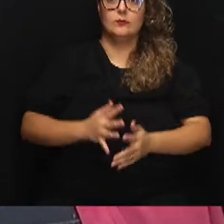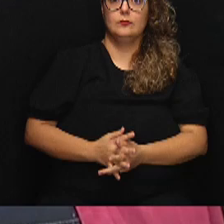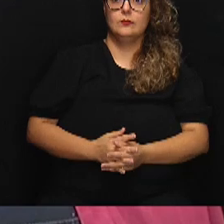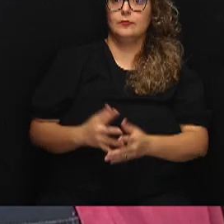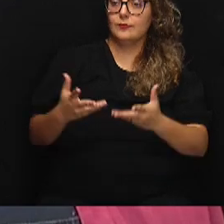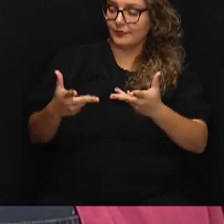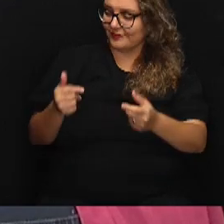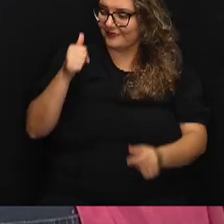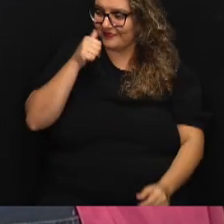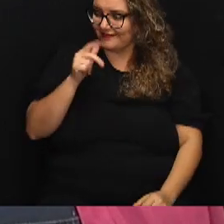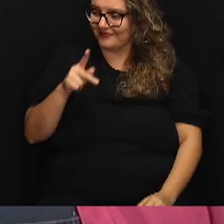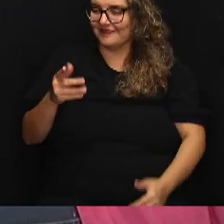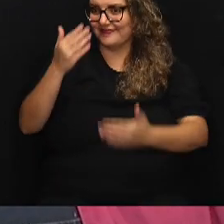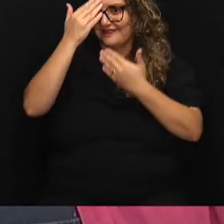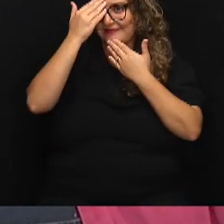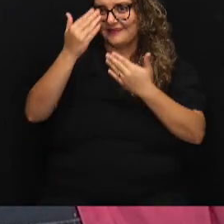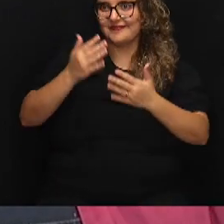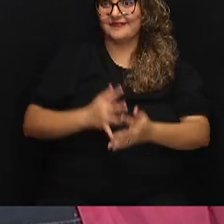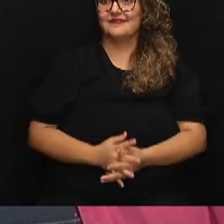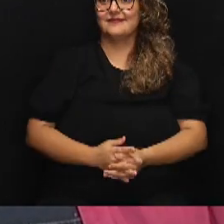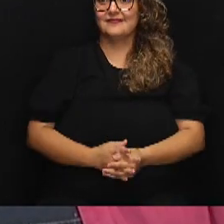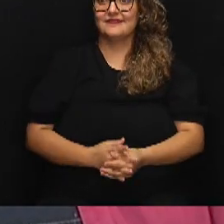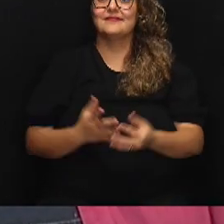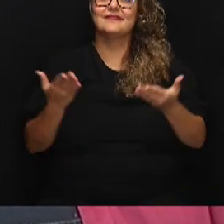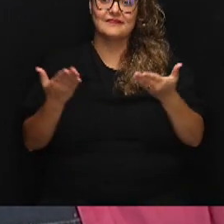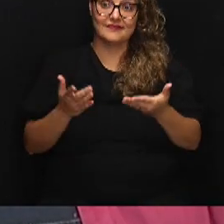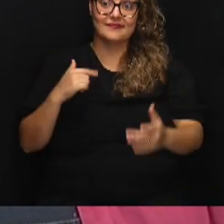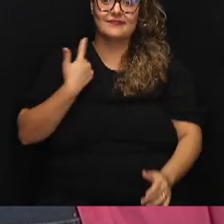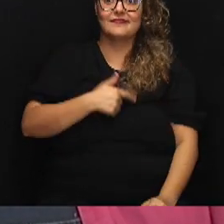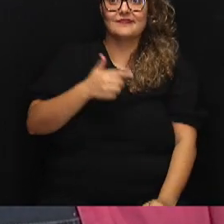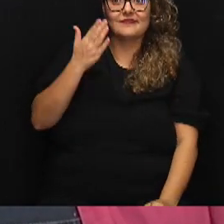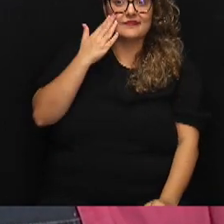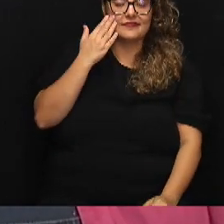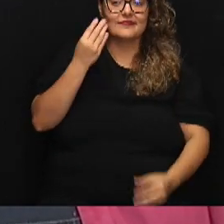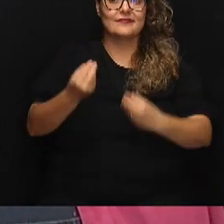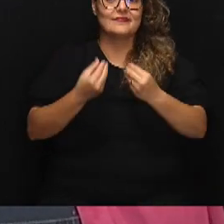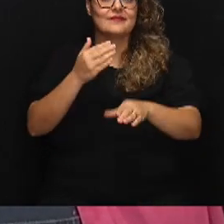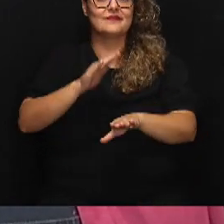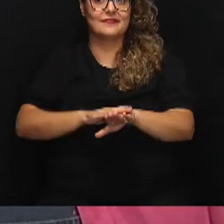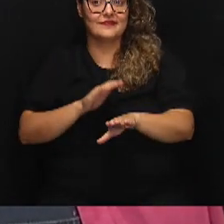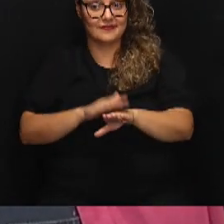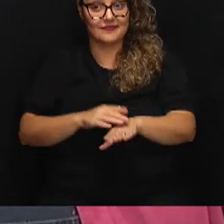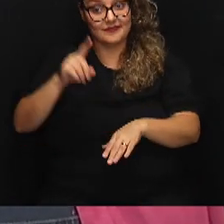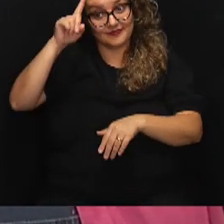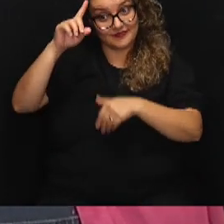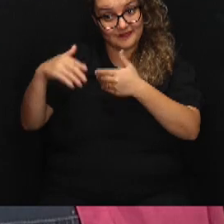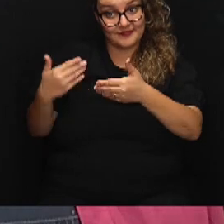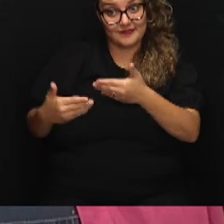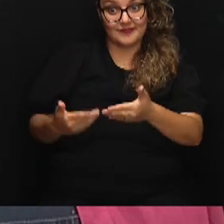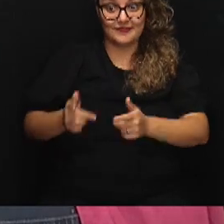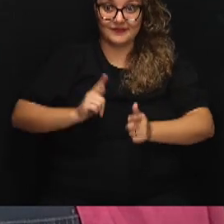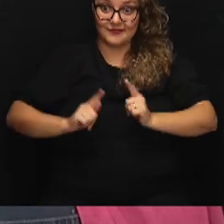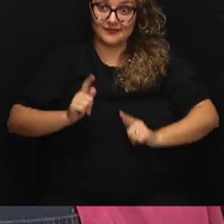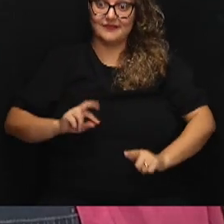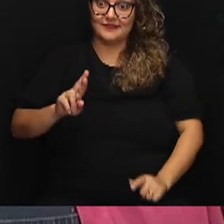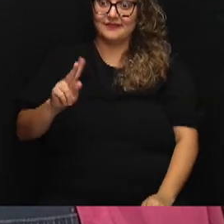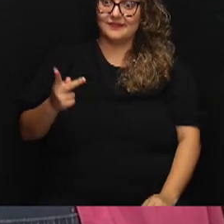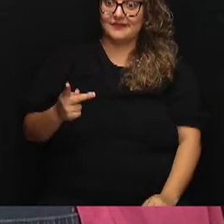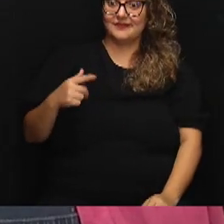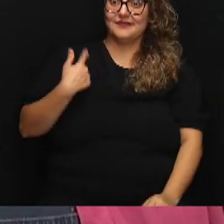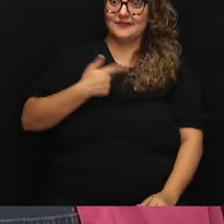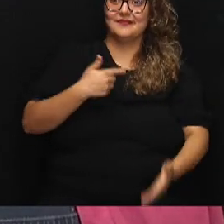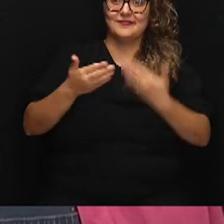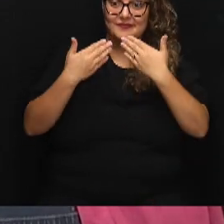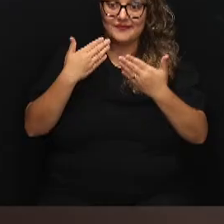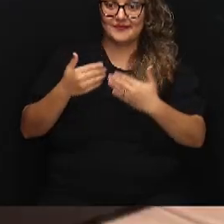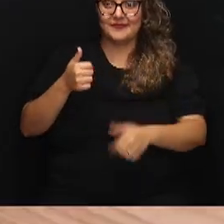Maravilha, professor, eu agradeço. E agora, para a gente saber como funciona o dia a dia de um gestor de RH, a gente vai